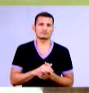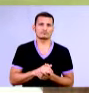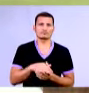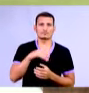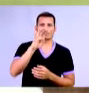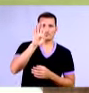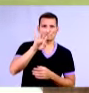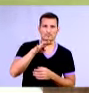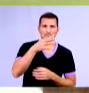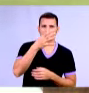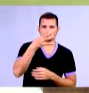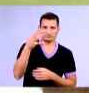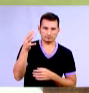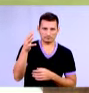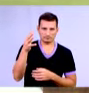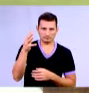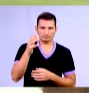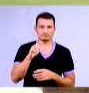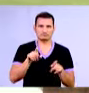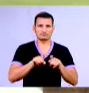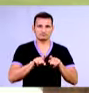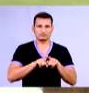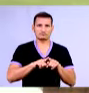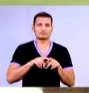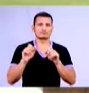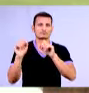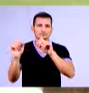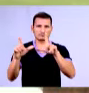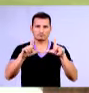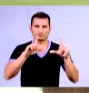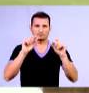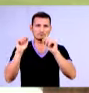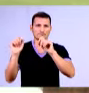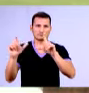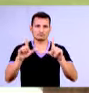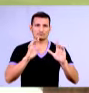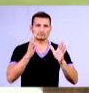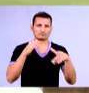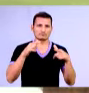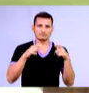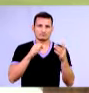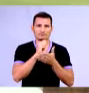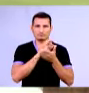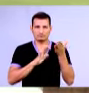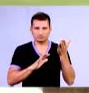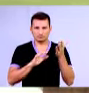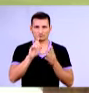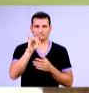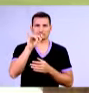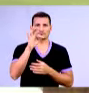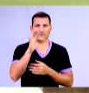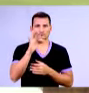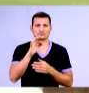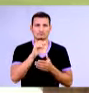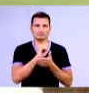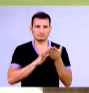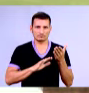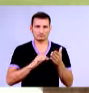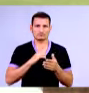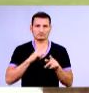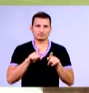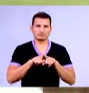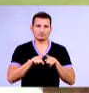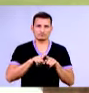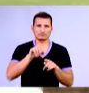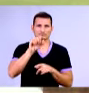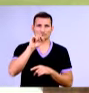mídias. Já trabalhou tanto com imagem, com GIF, com texto, para essa apresentação de trabalho. Nós temos também o Silvio